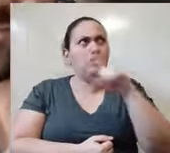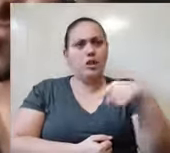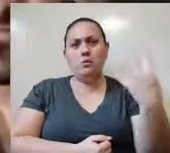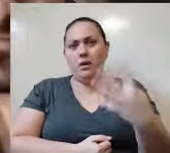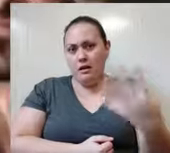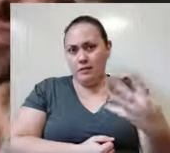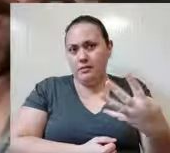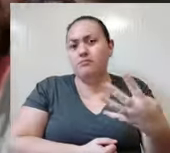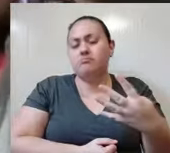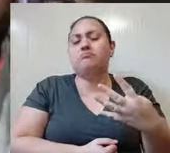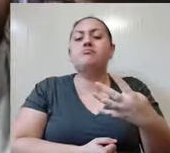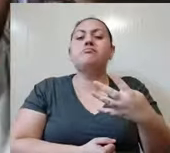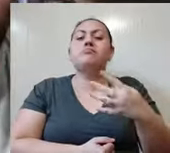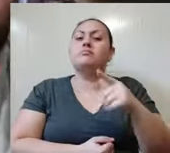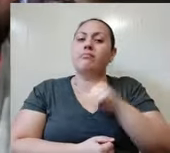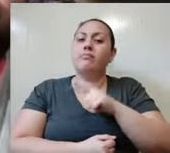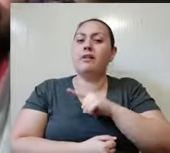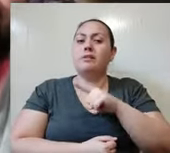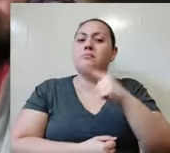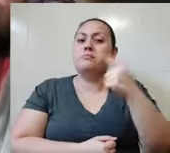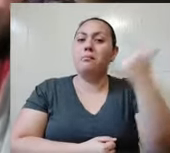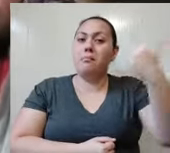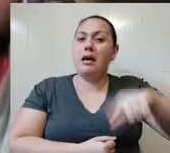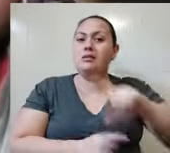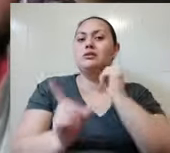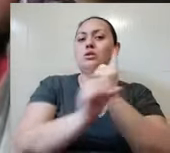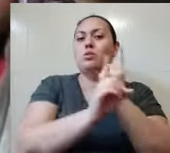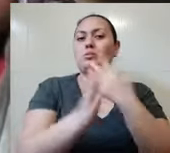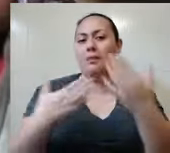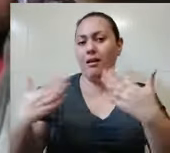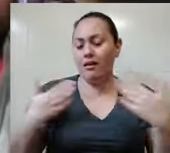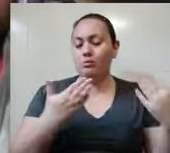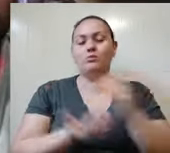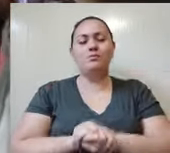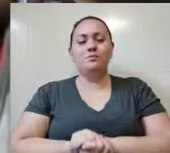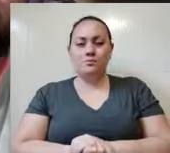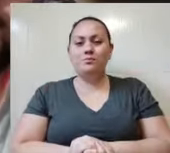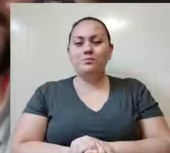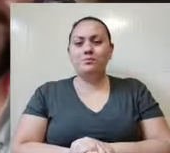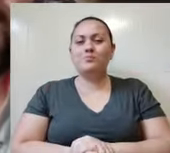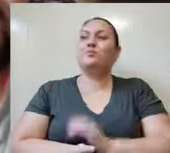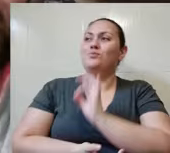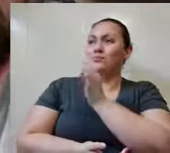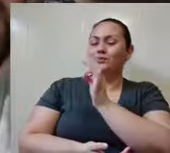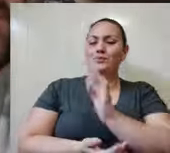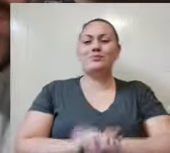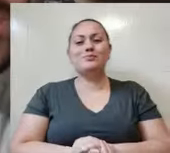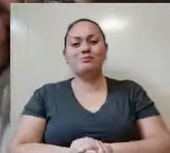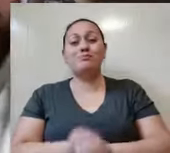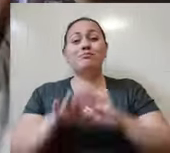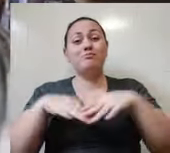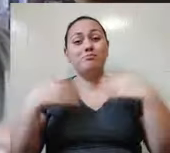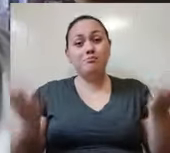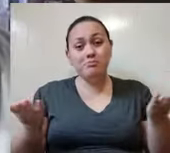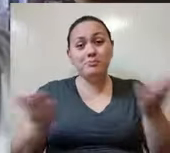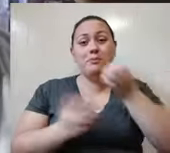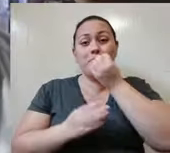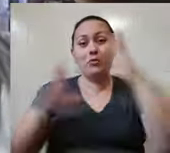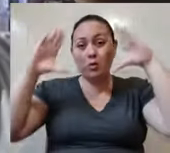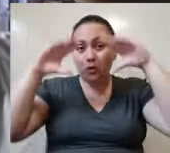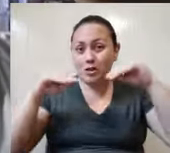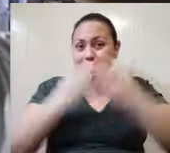ser na quarta. Aí temos mais um encontro de conversas. isso. Então, pessoal,